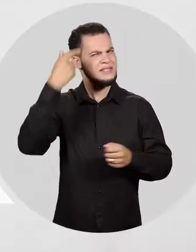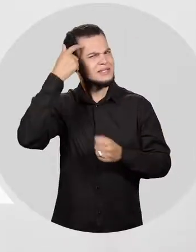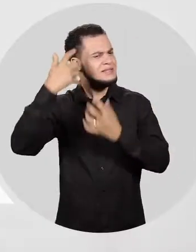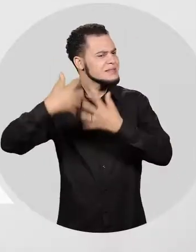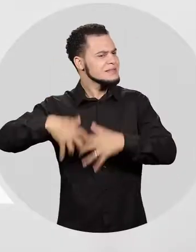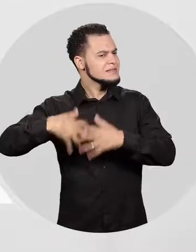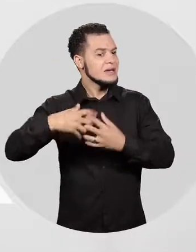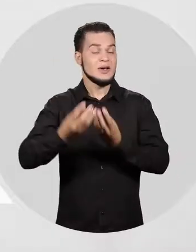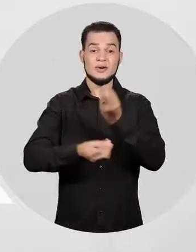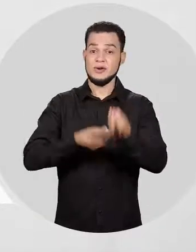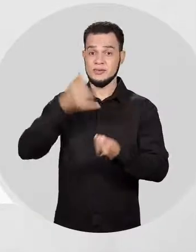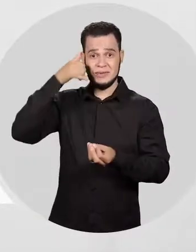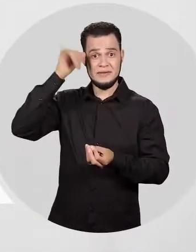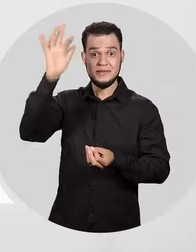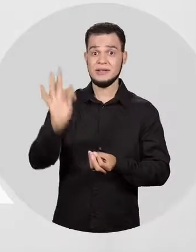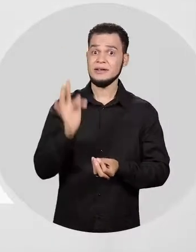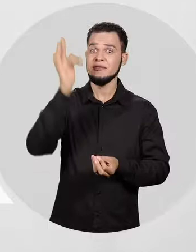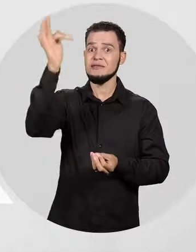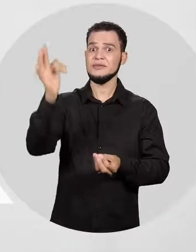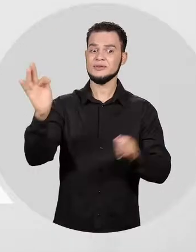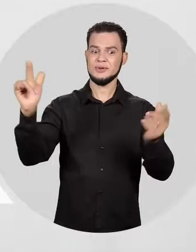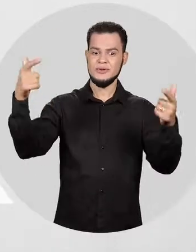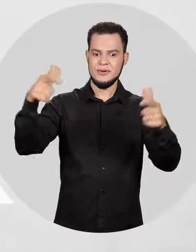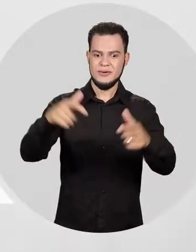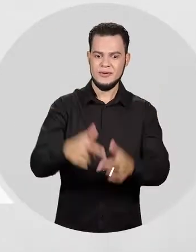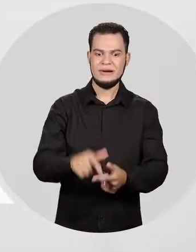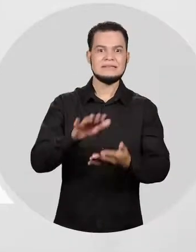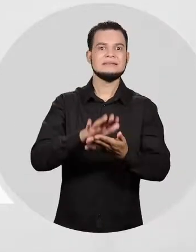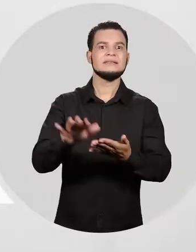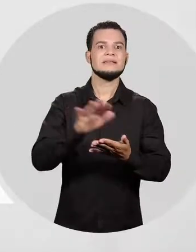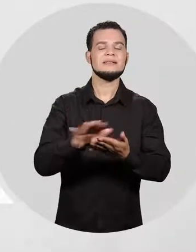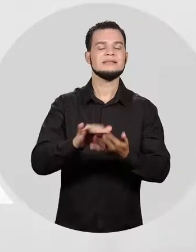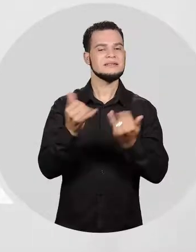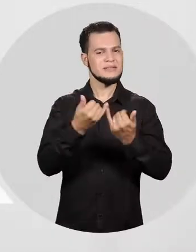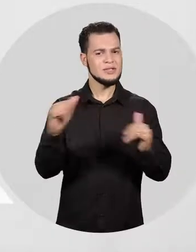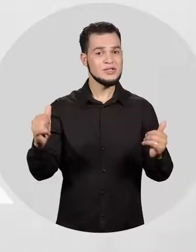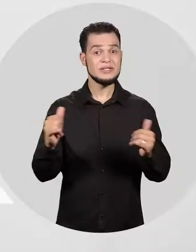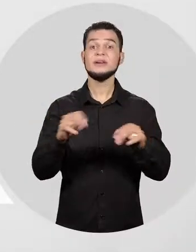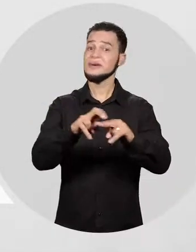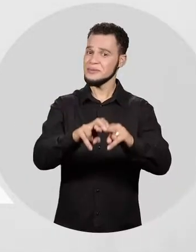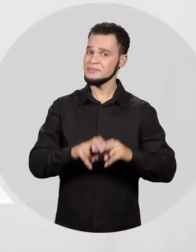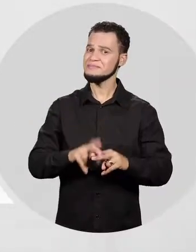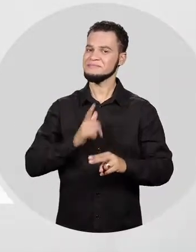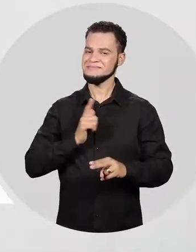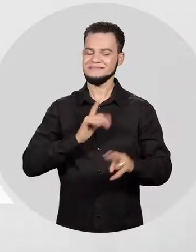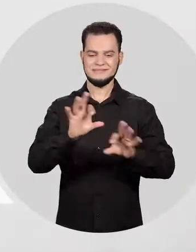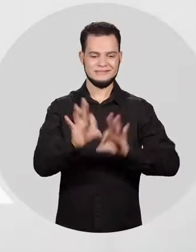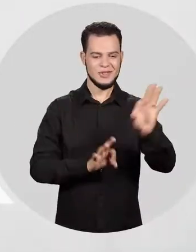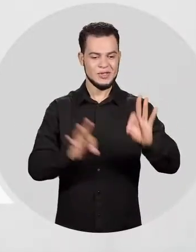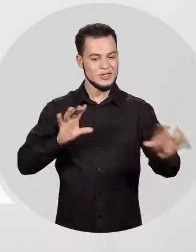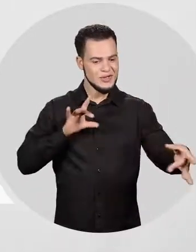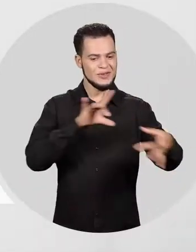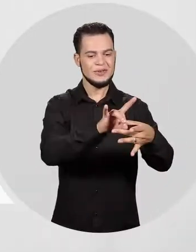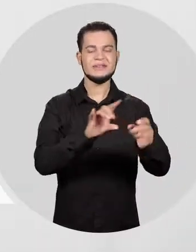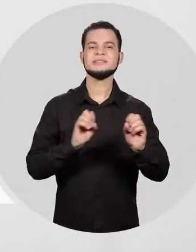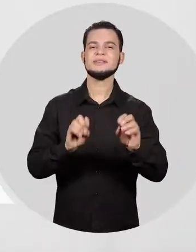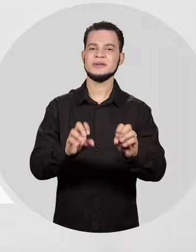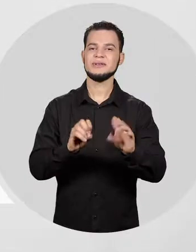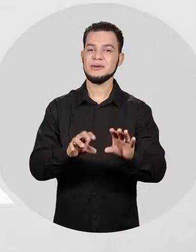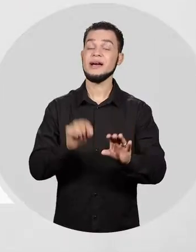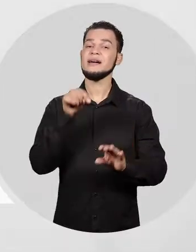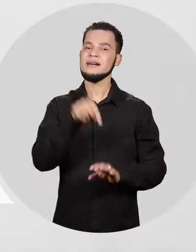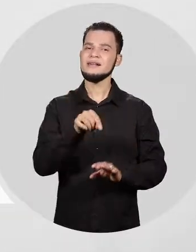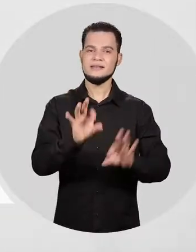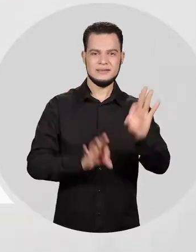para amenizar os impactos da escassez desses recursos naturais. E sob esse olhar surgiu o projeto Conexão Educar, uma iniciativa